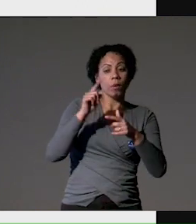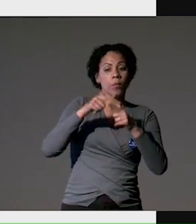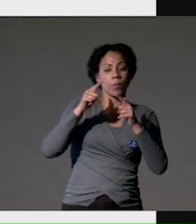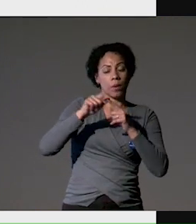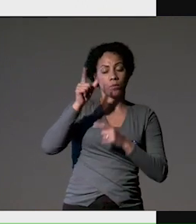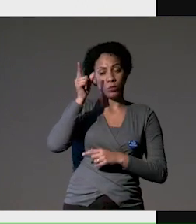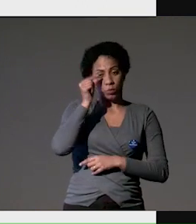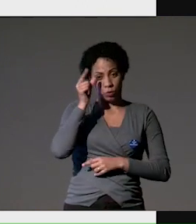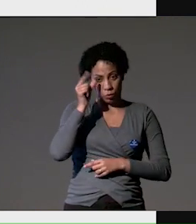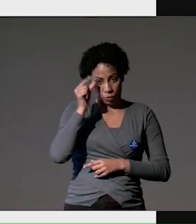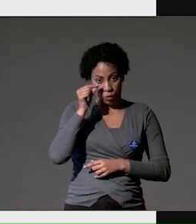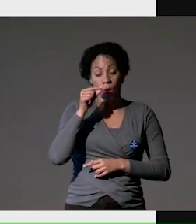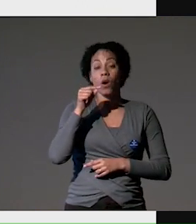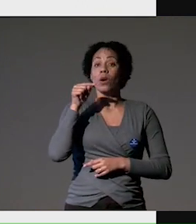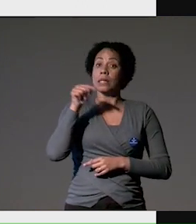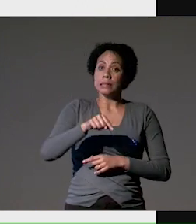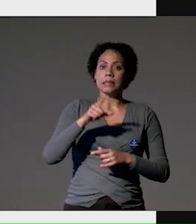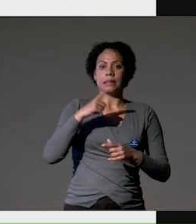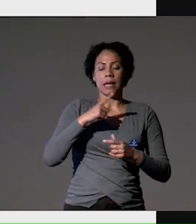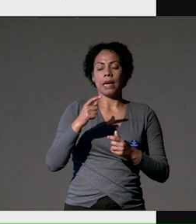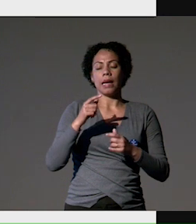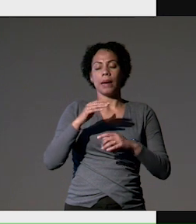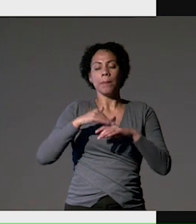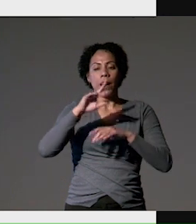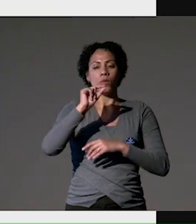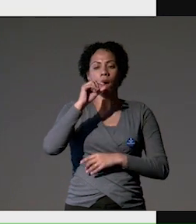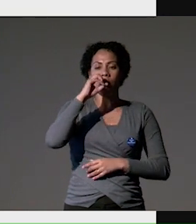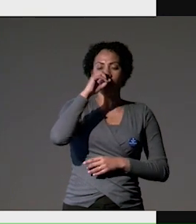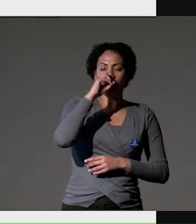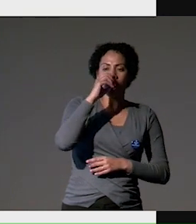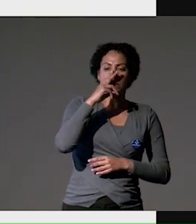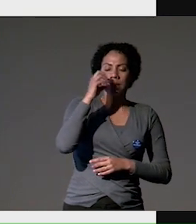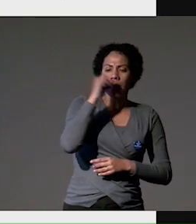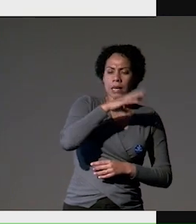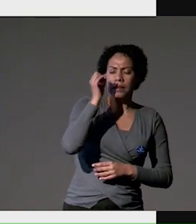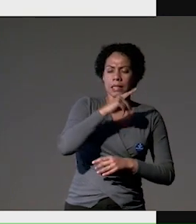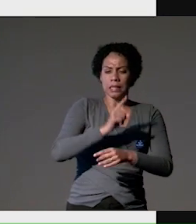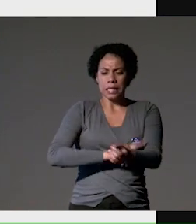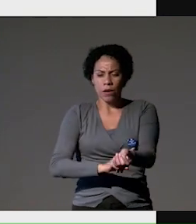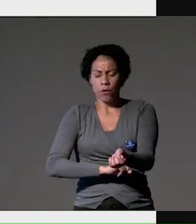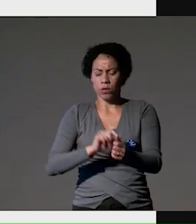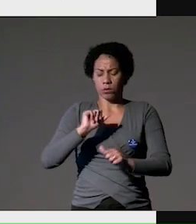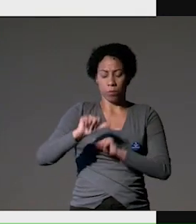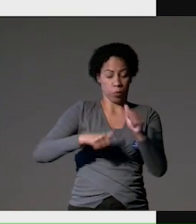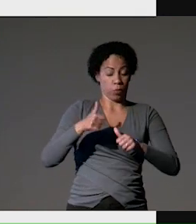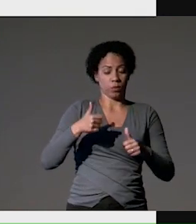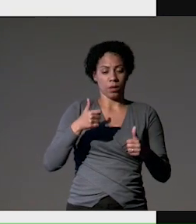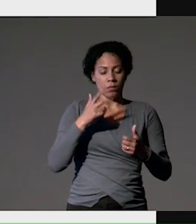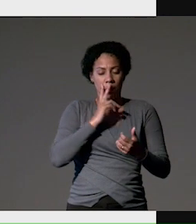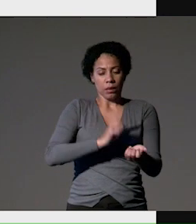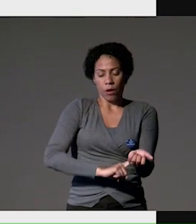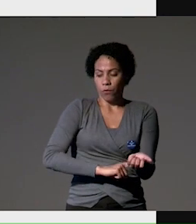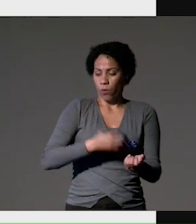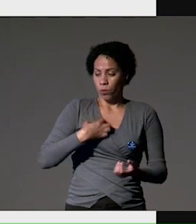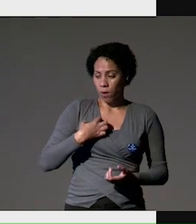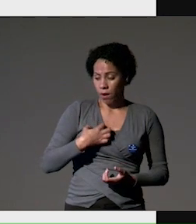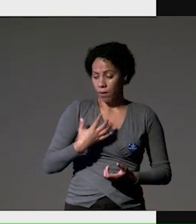de comportamento aí inclui agressividade, inclui reatividade e humor.